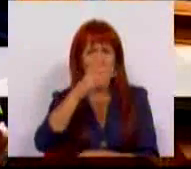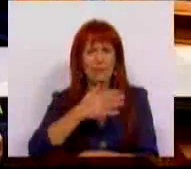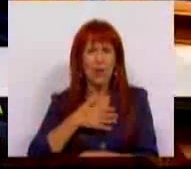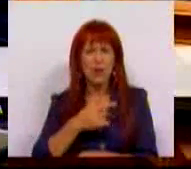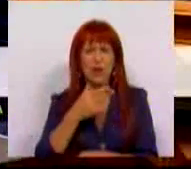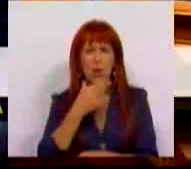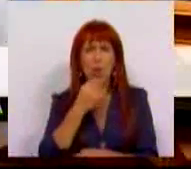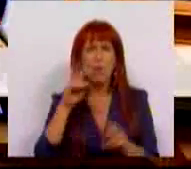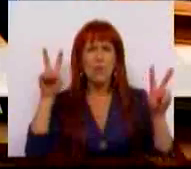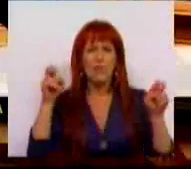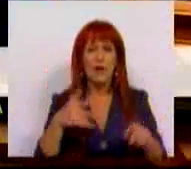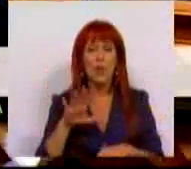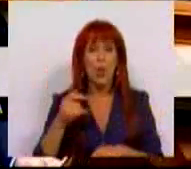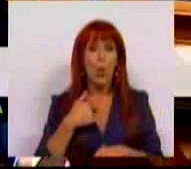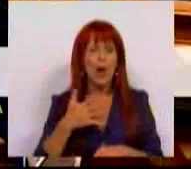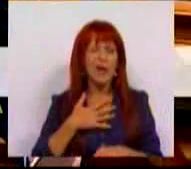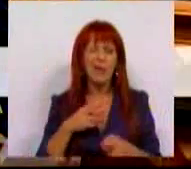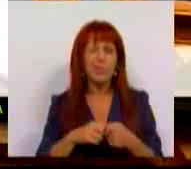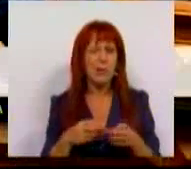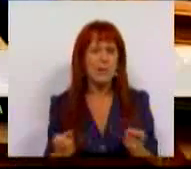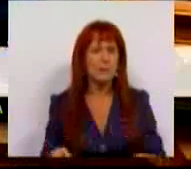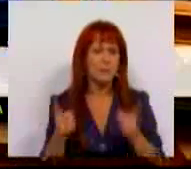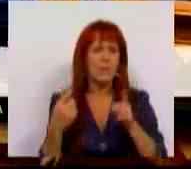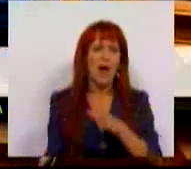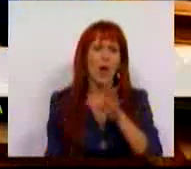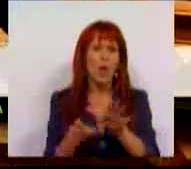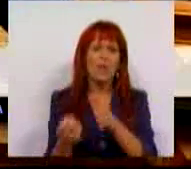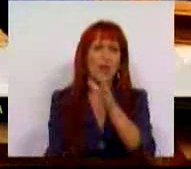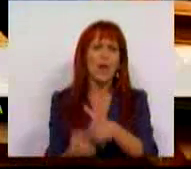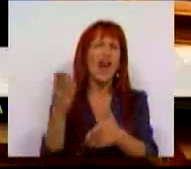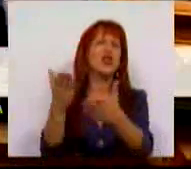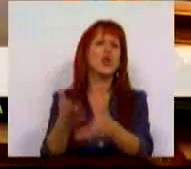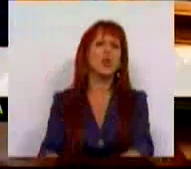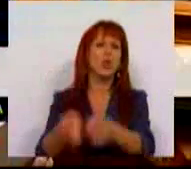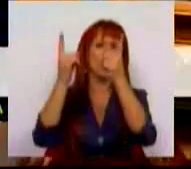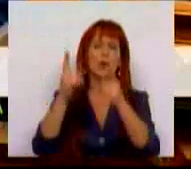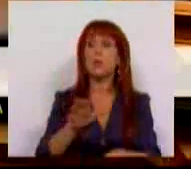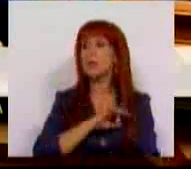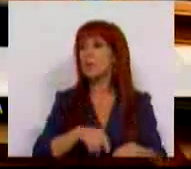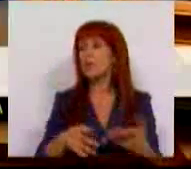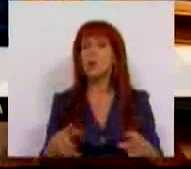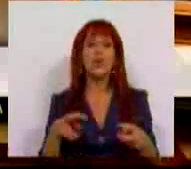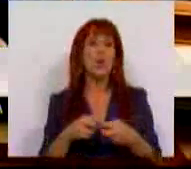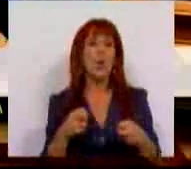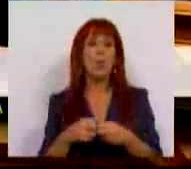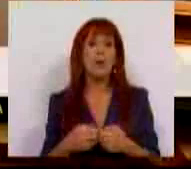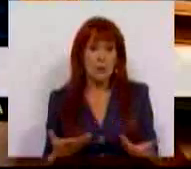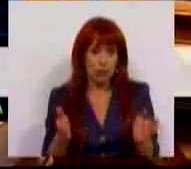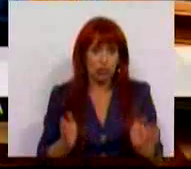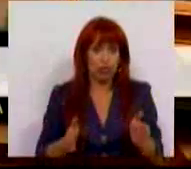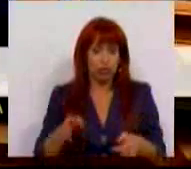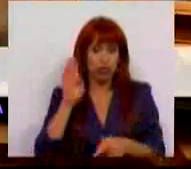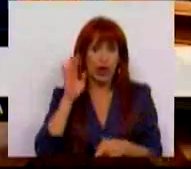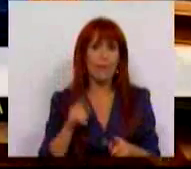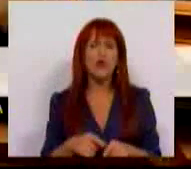um velho clássico de quando não se quer resolver um problema, cria-se uma comissão para estudar. Ora, senhor deputado, os problemas estão